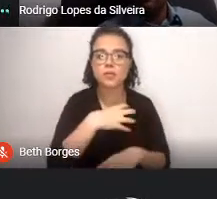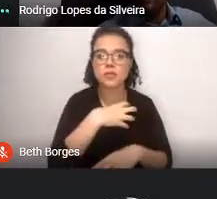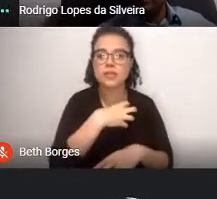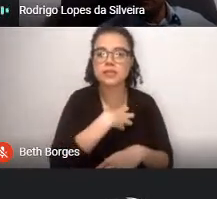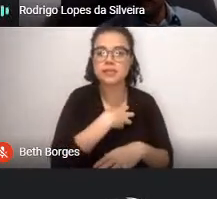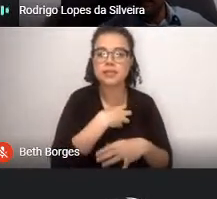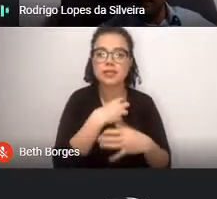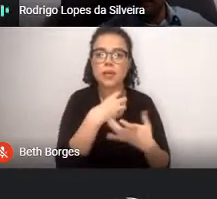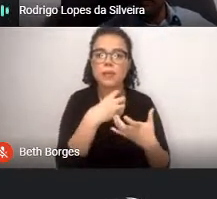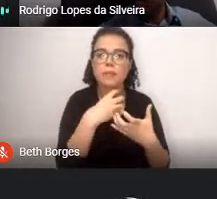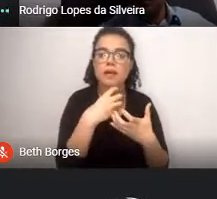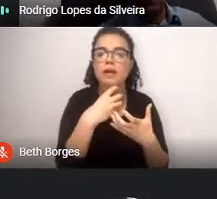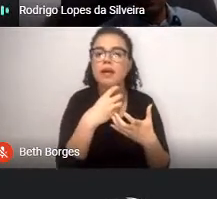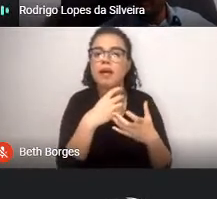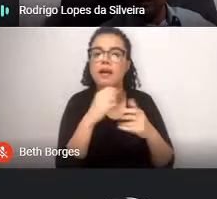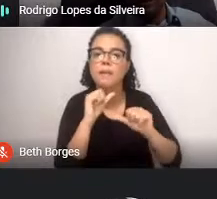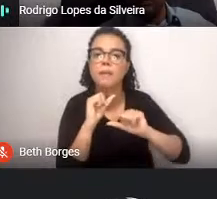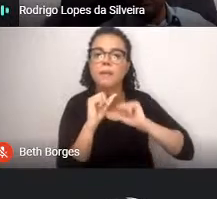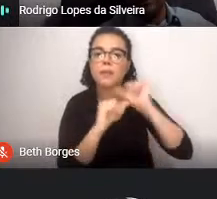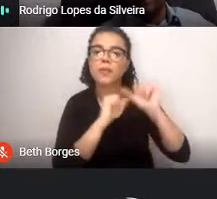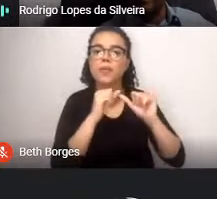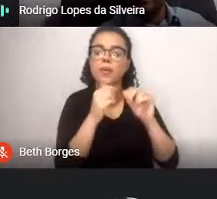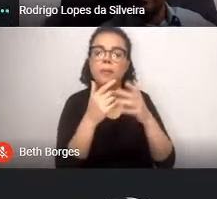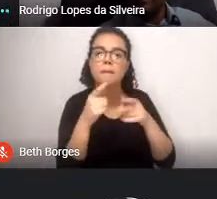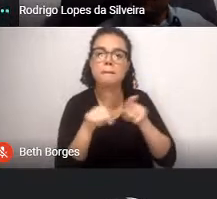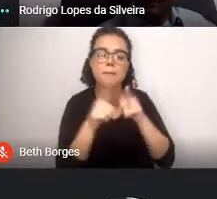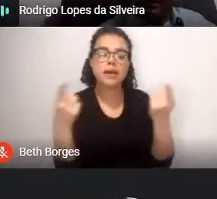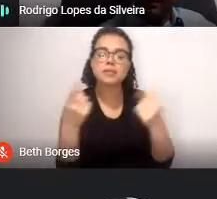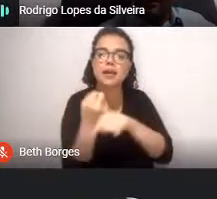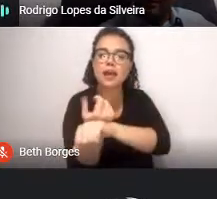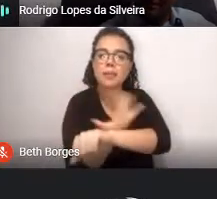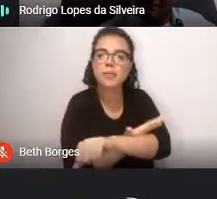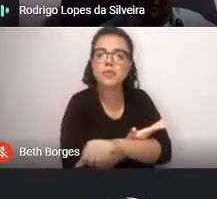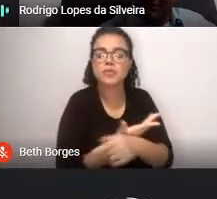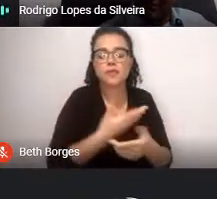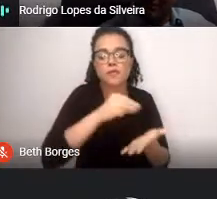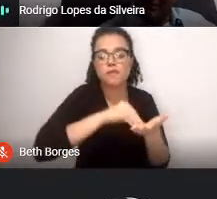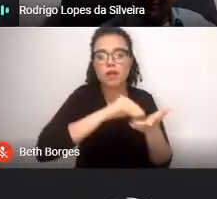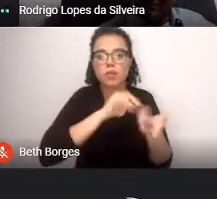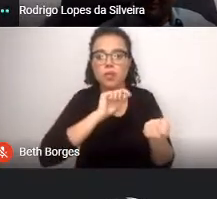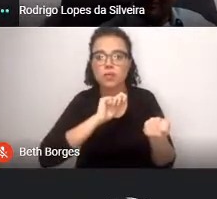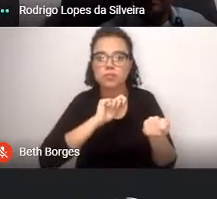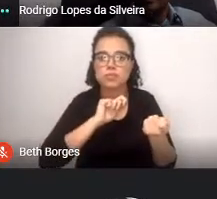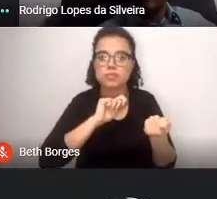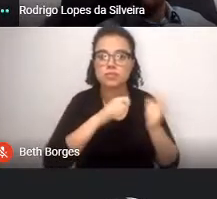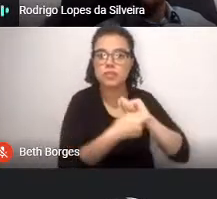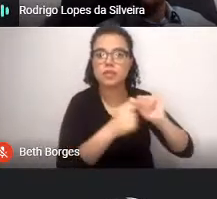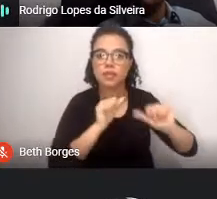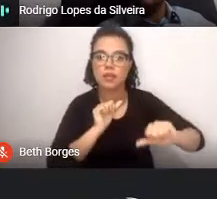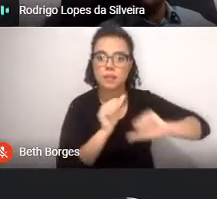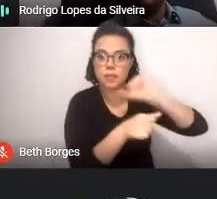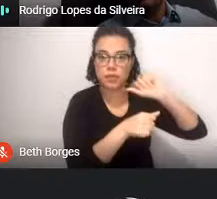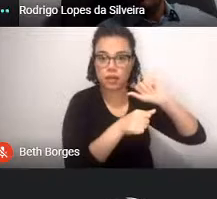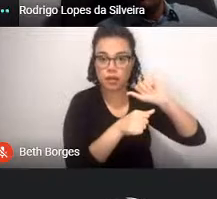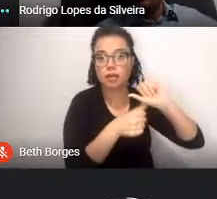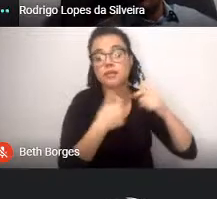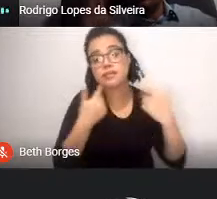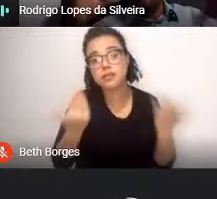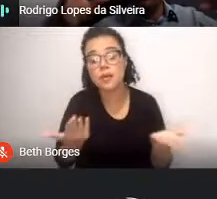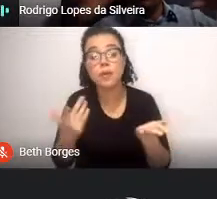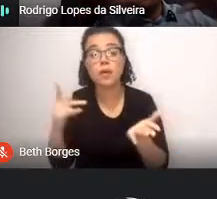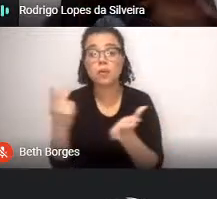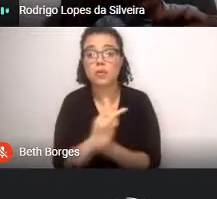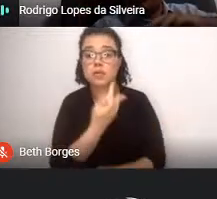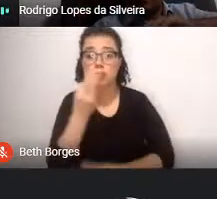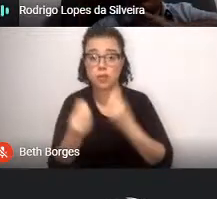emoção, infelizmente, não foi ressignificada. E o que, que acontece nisso tudo? Acontece que, se